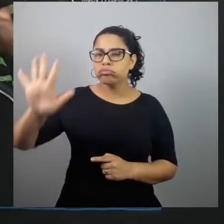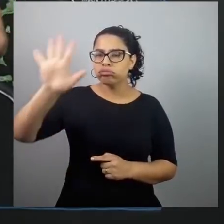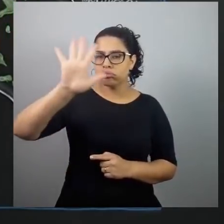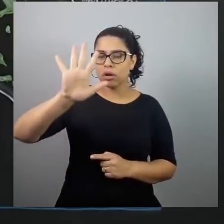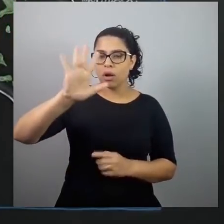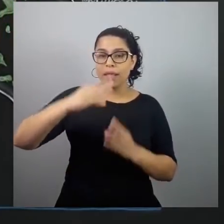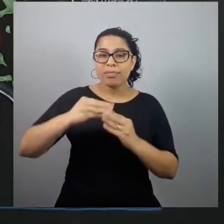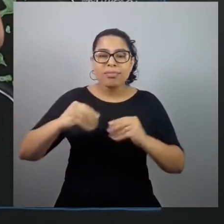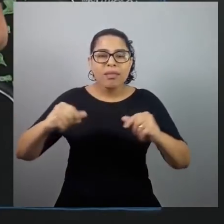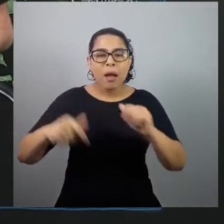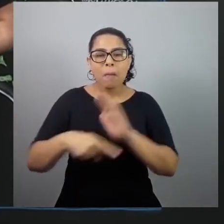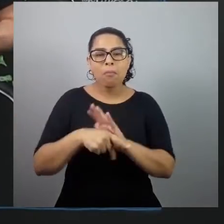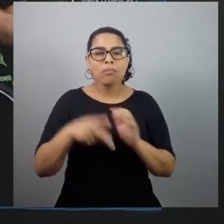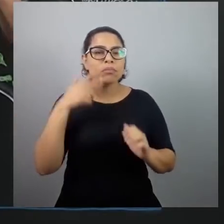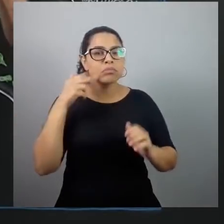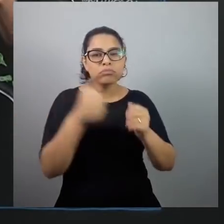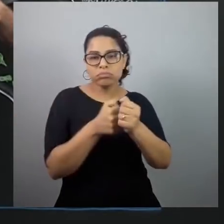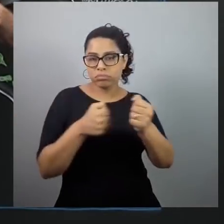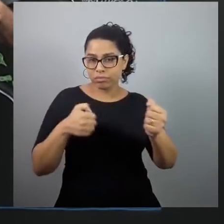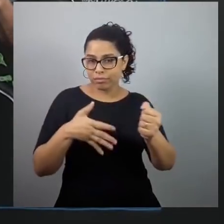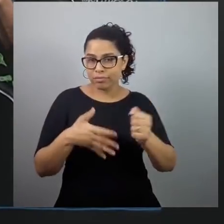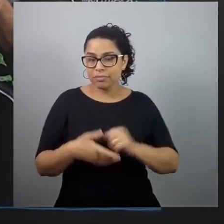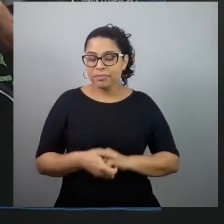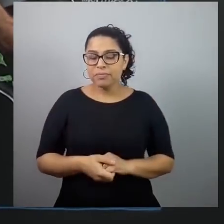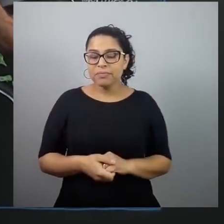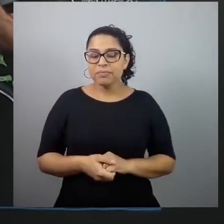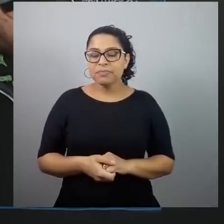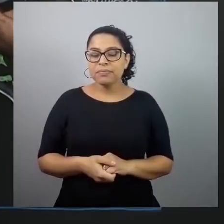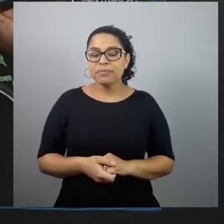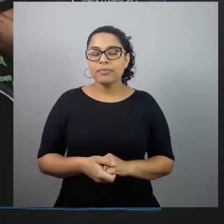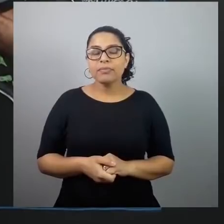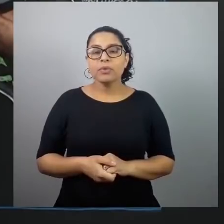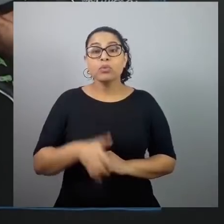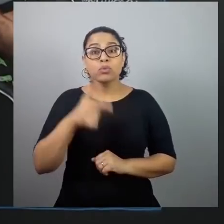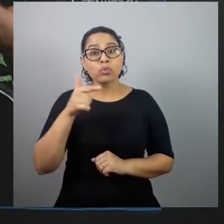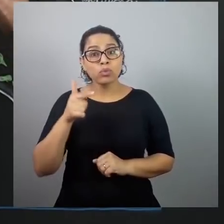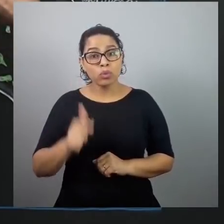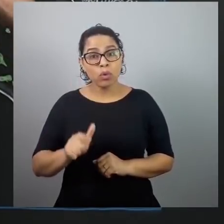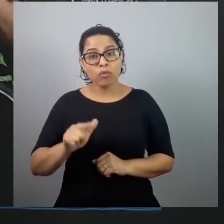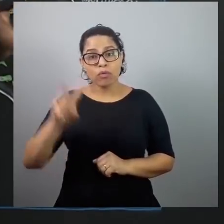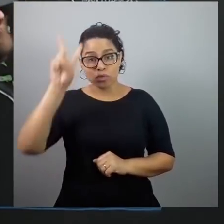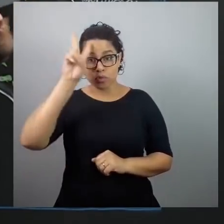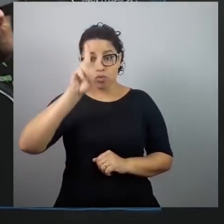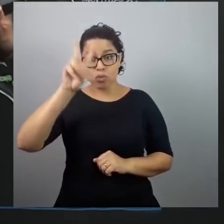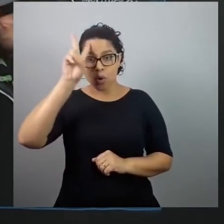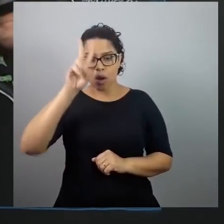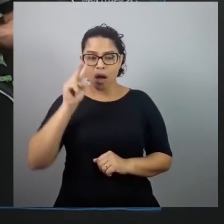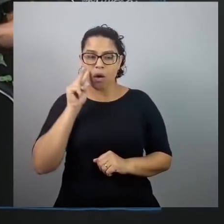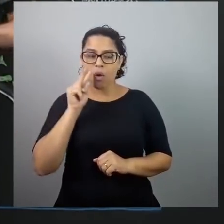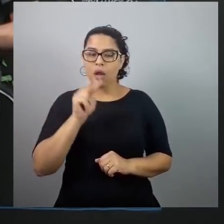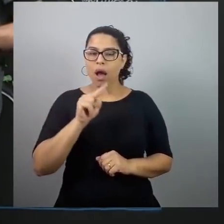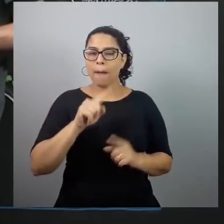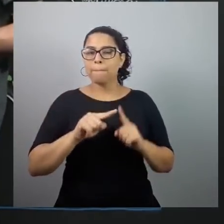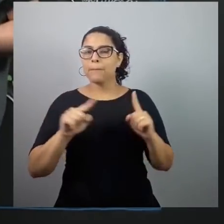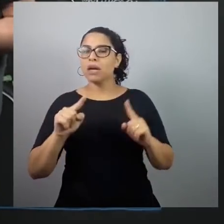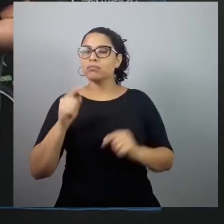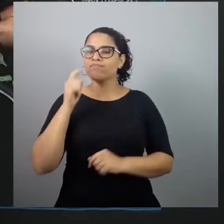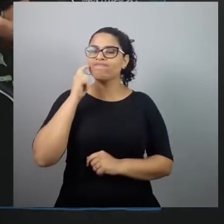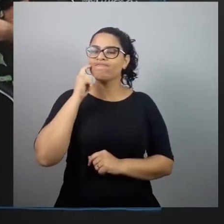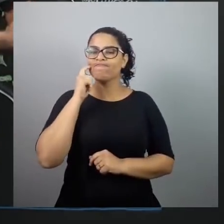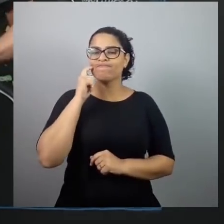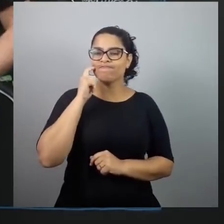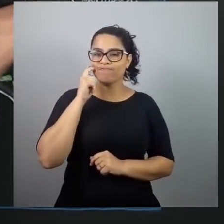populações indígenas. Novamente, a gente sempre tem que, em história, olhar desconfiando, né? Isso